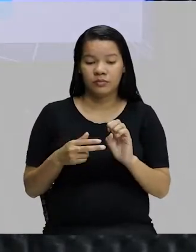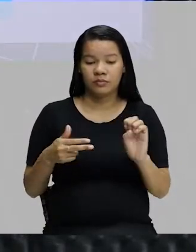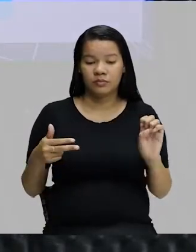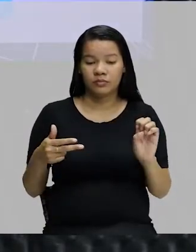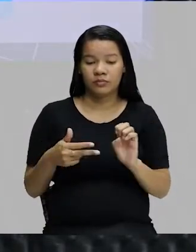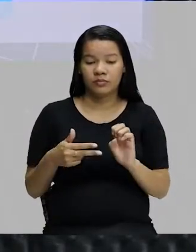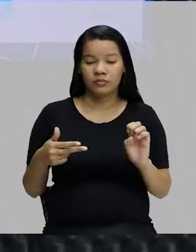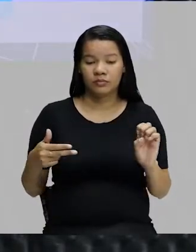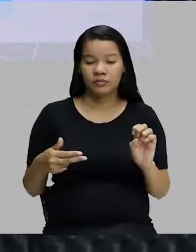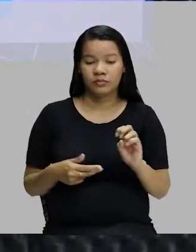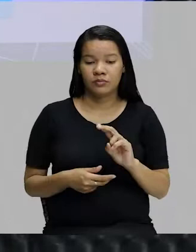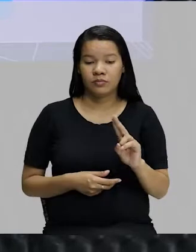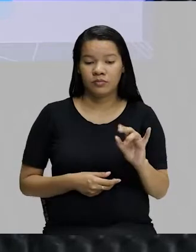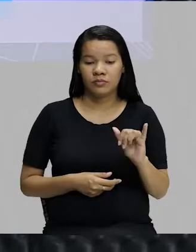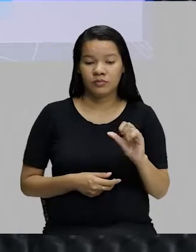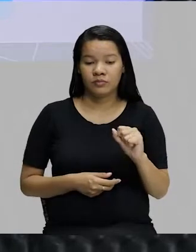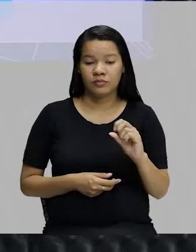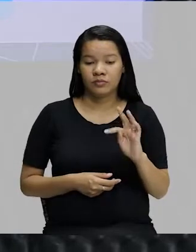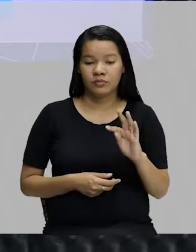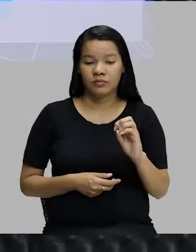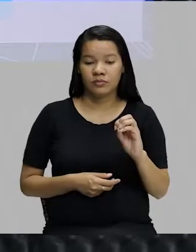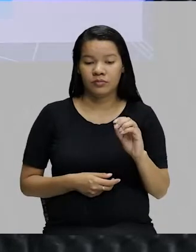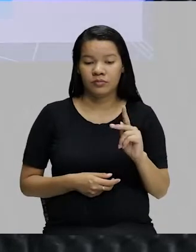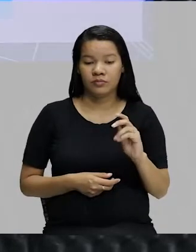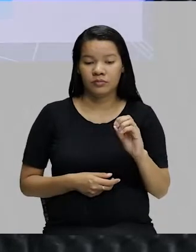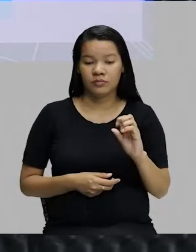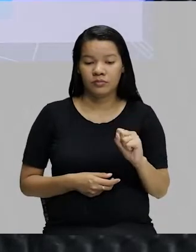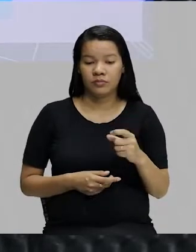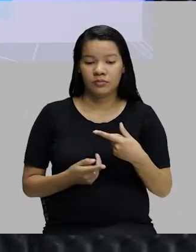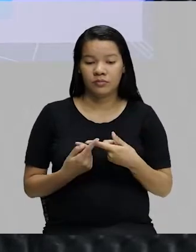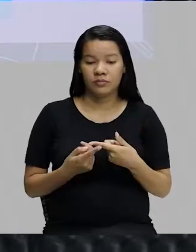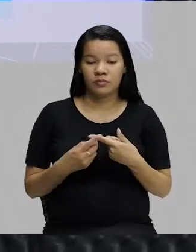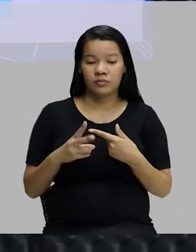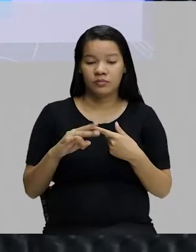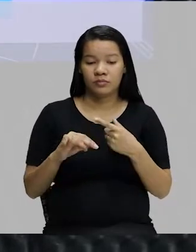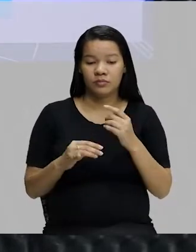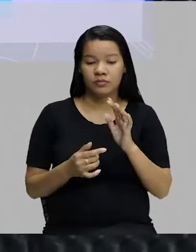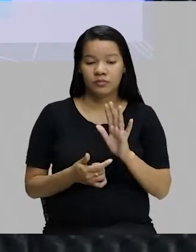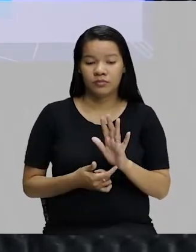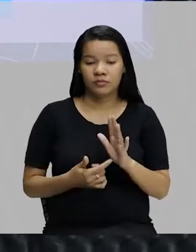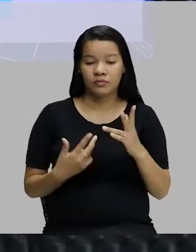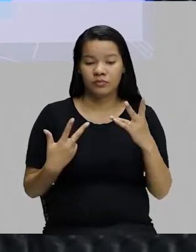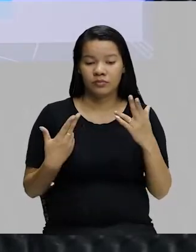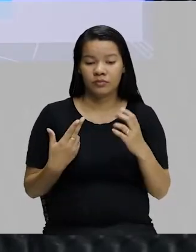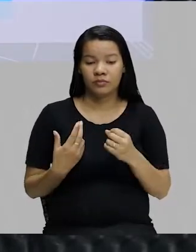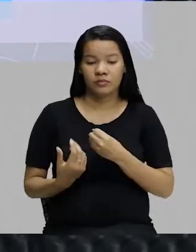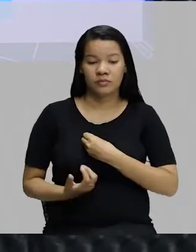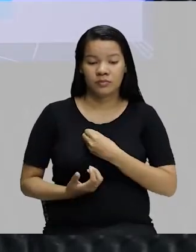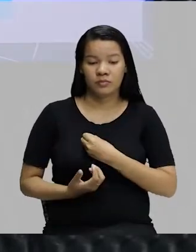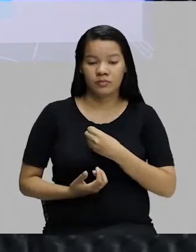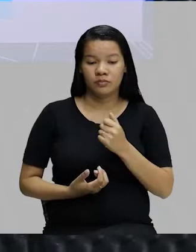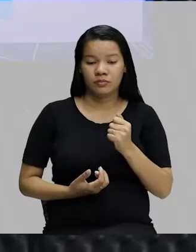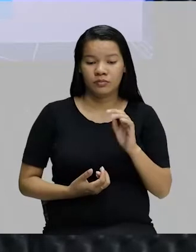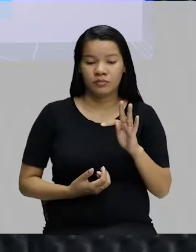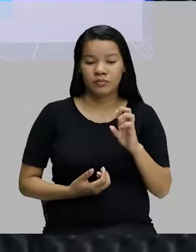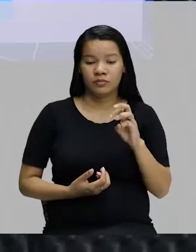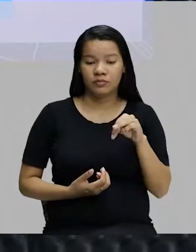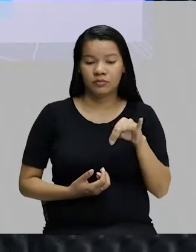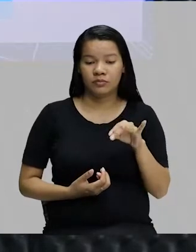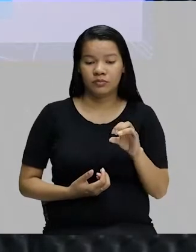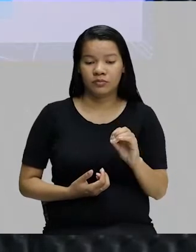elementos isótopos, certo? Porque eles vão apresentar o mesmo número atômico, mas